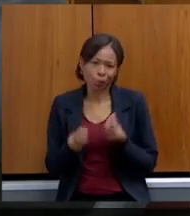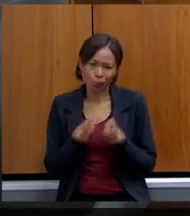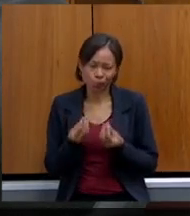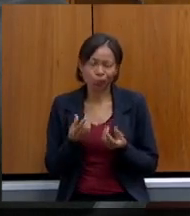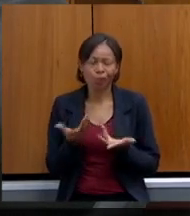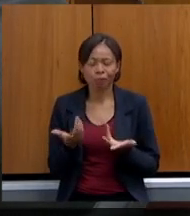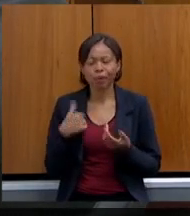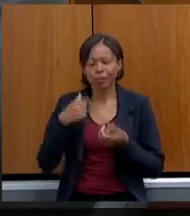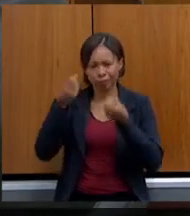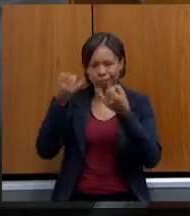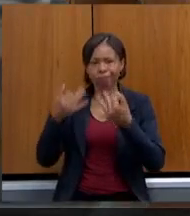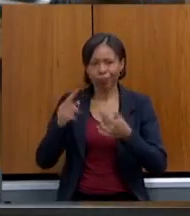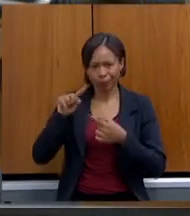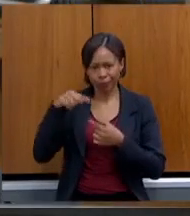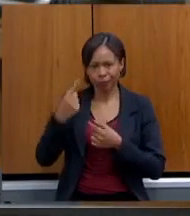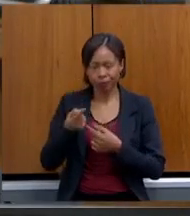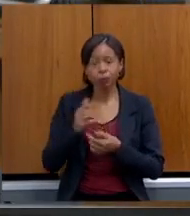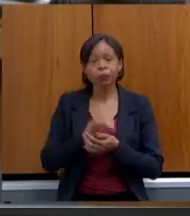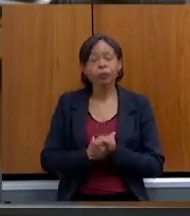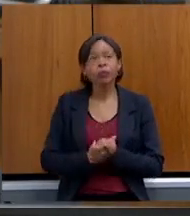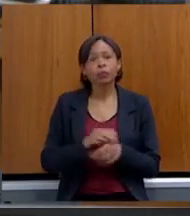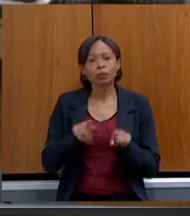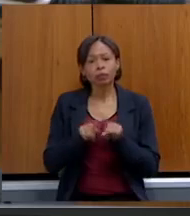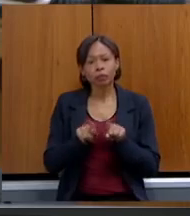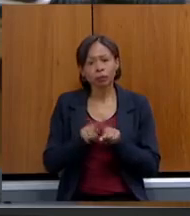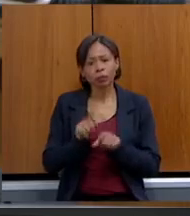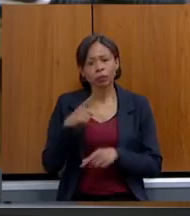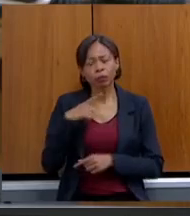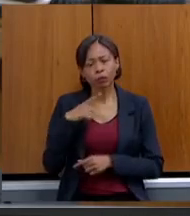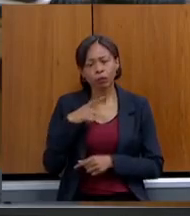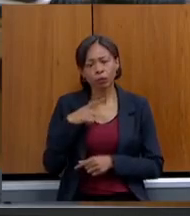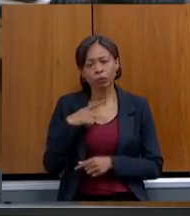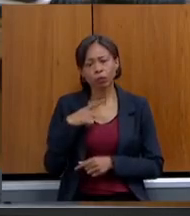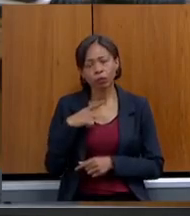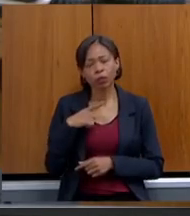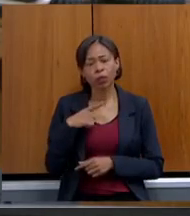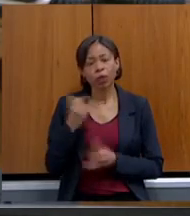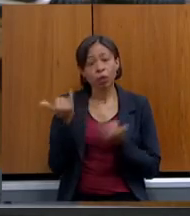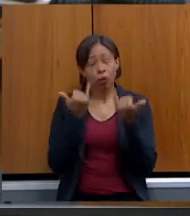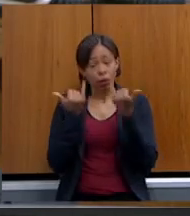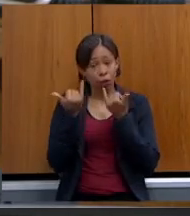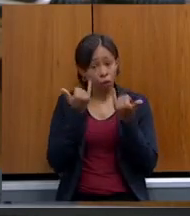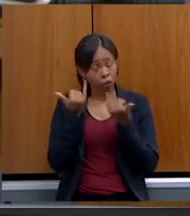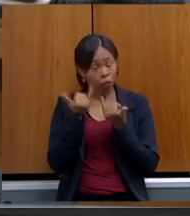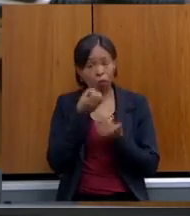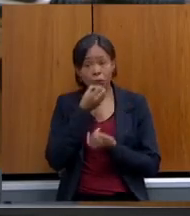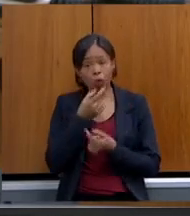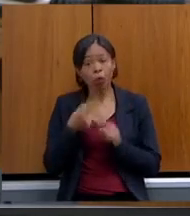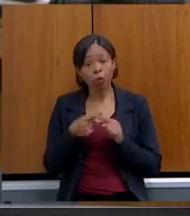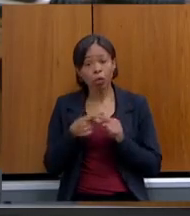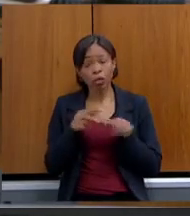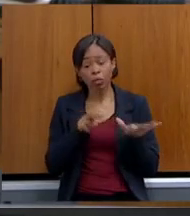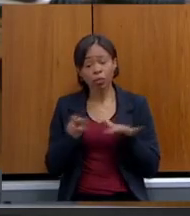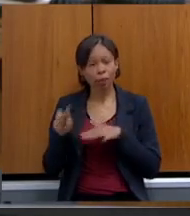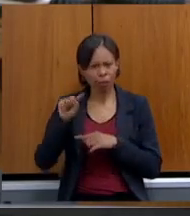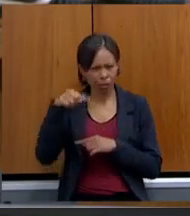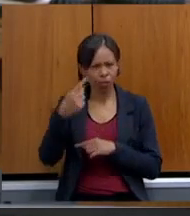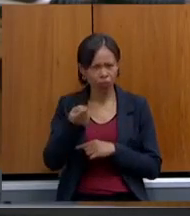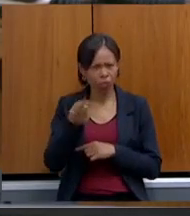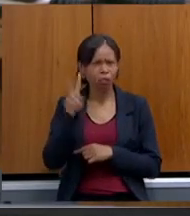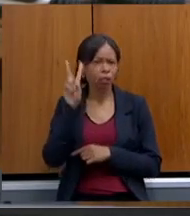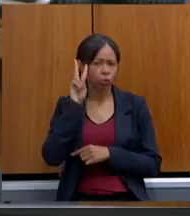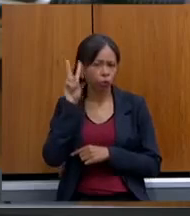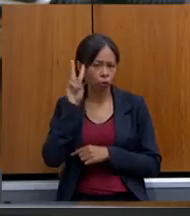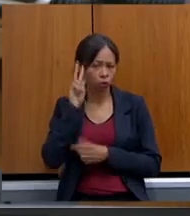esclarecimentos ao Senhor temos aí também é uma boa notícia anunciando que na semana que vem na segunda-feira